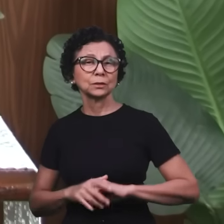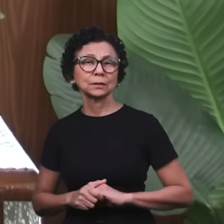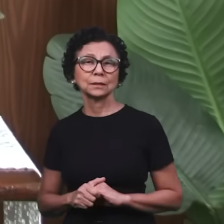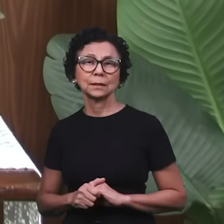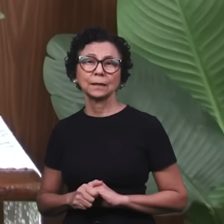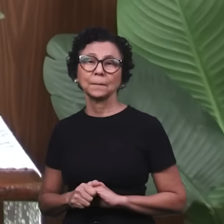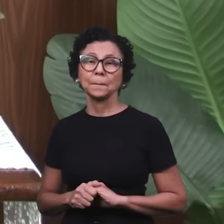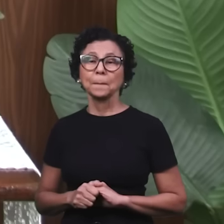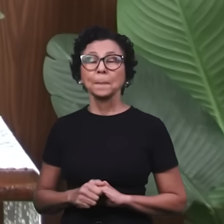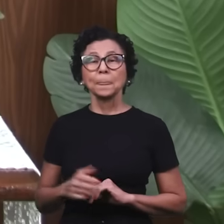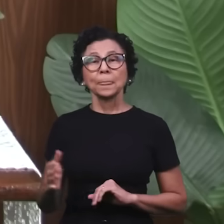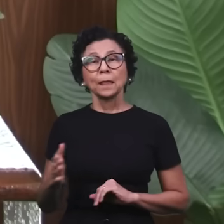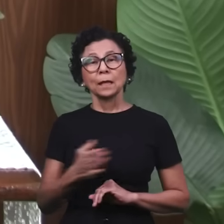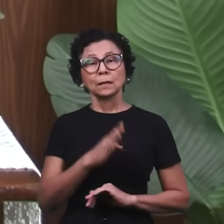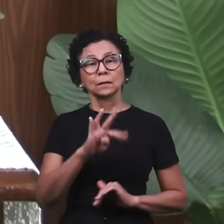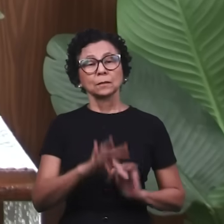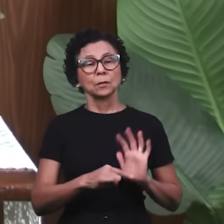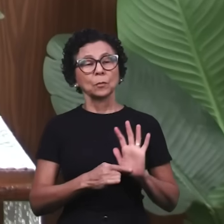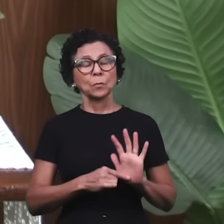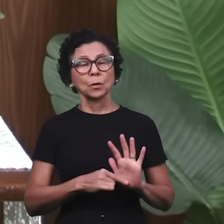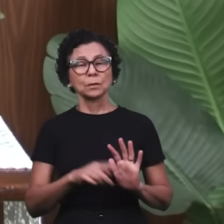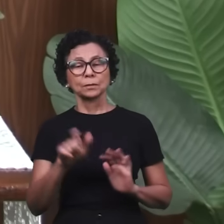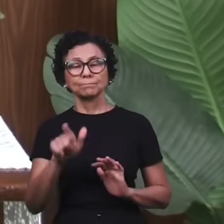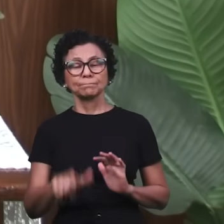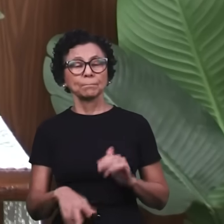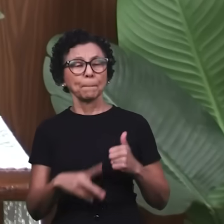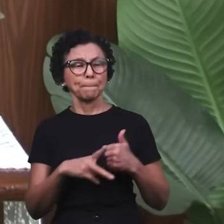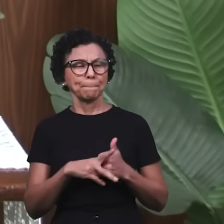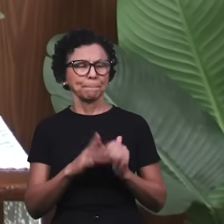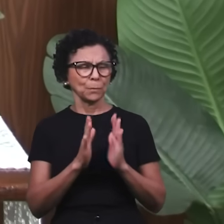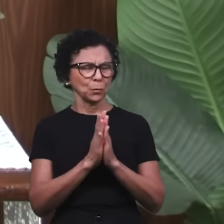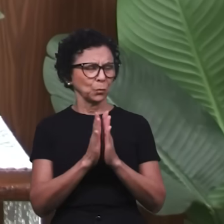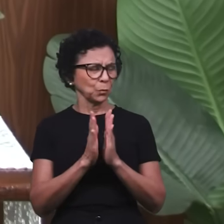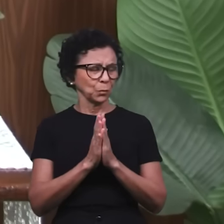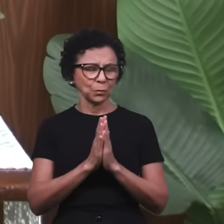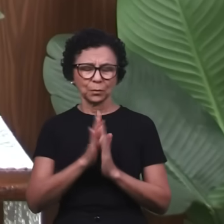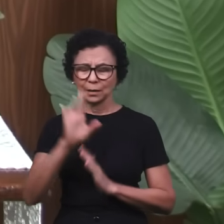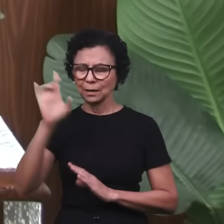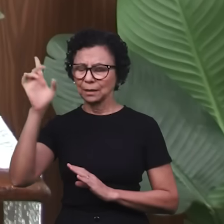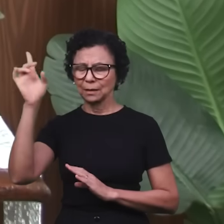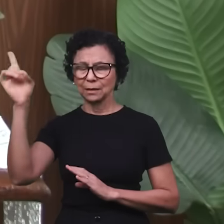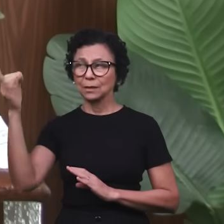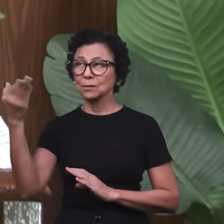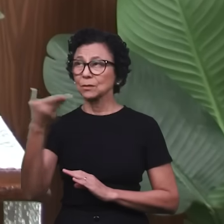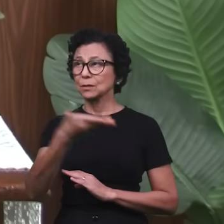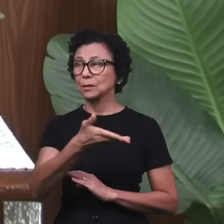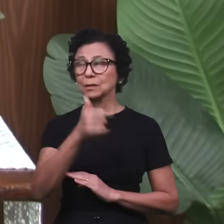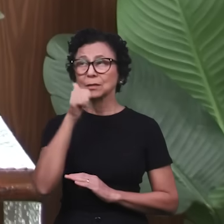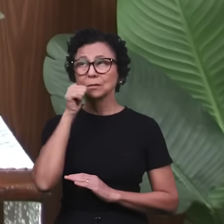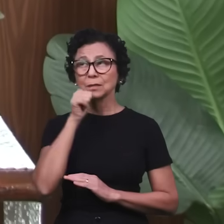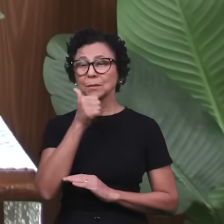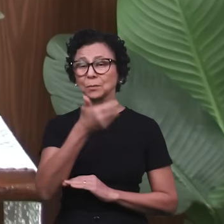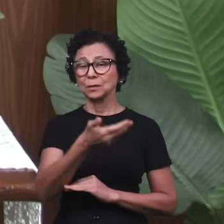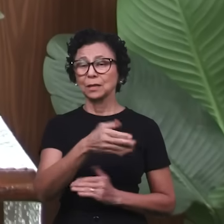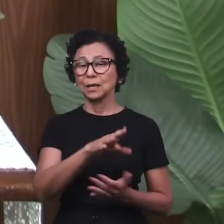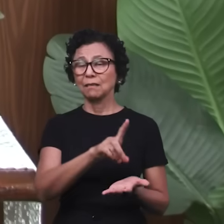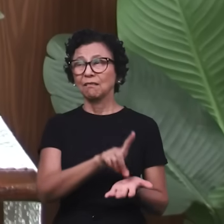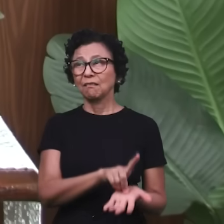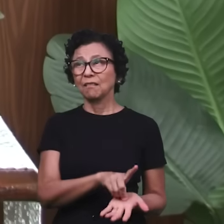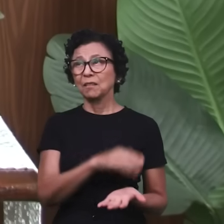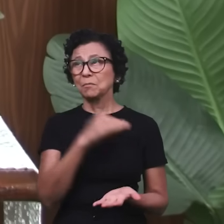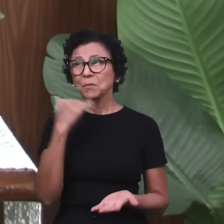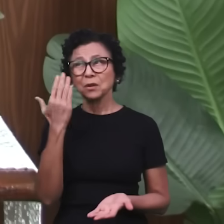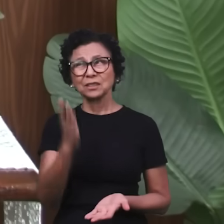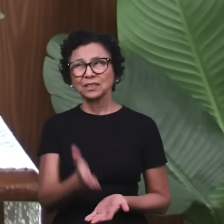o problema que estava instalado naquele lugar. A oração objetiva, quando você ora voltado para aquele problema que está